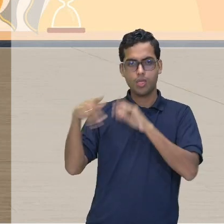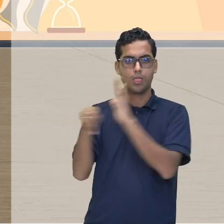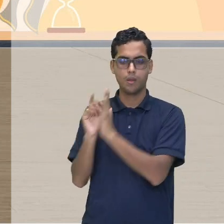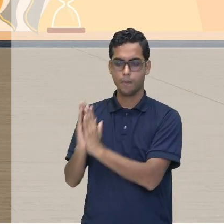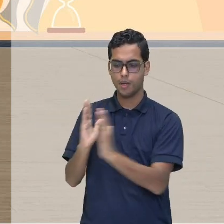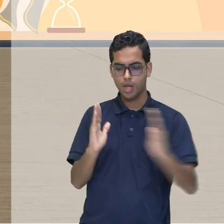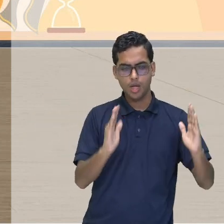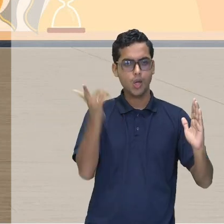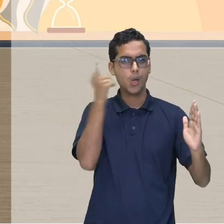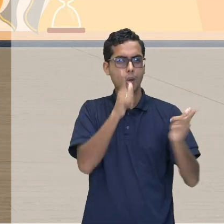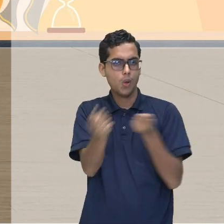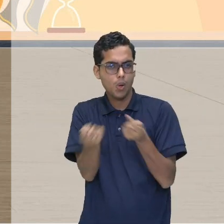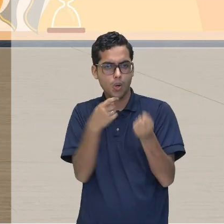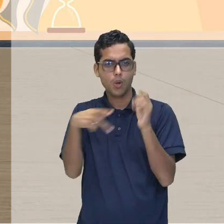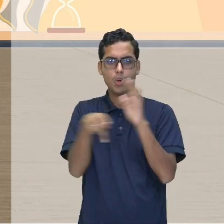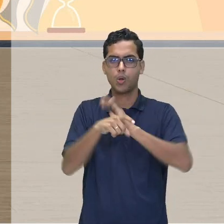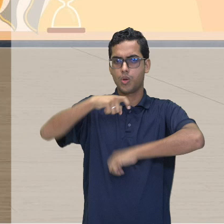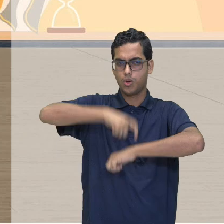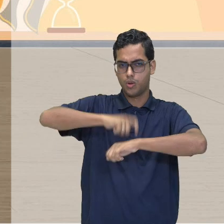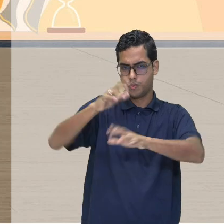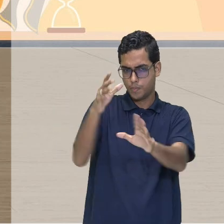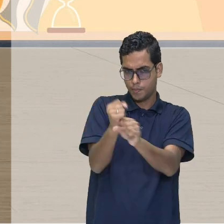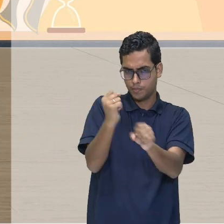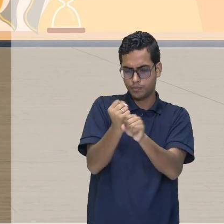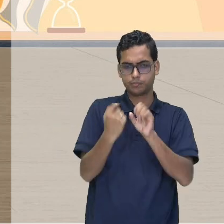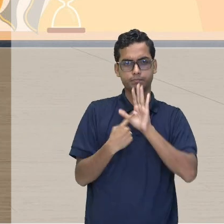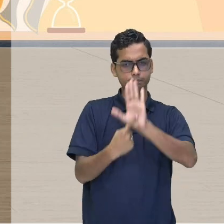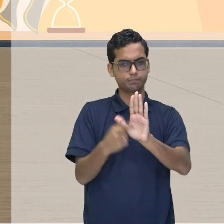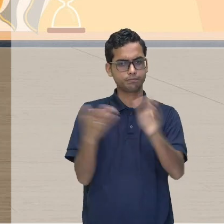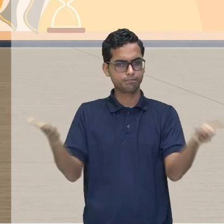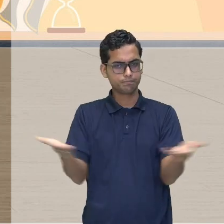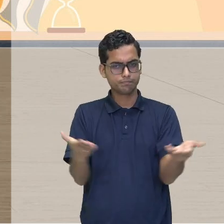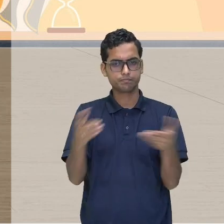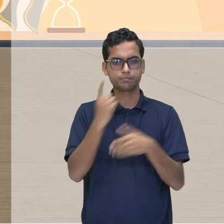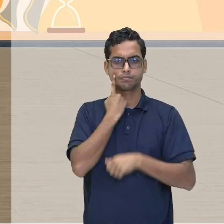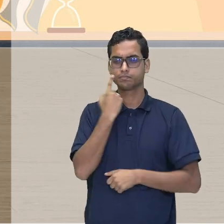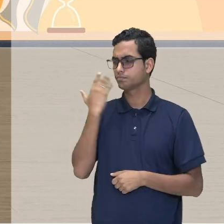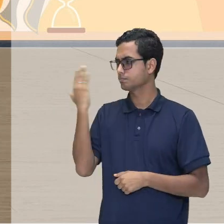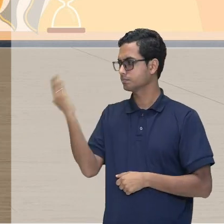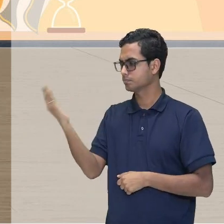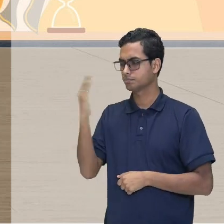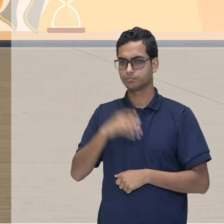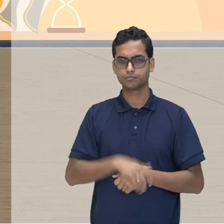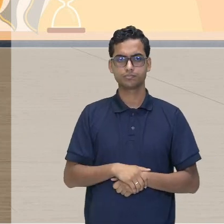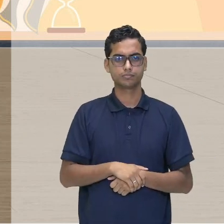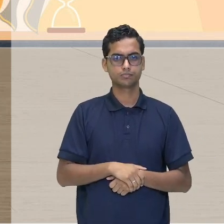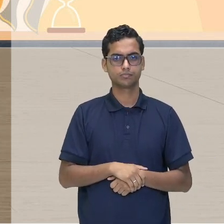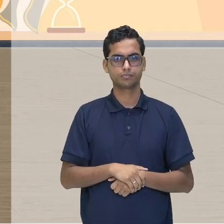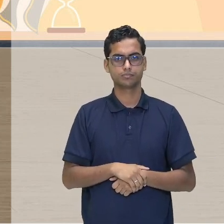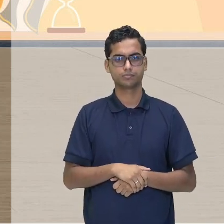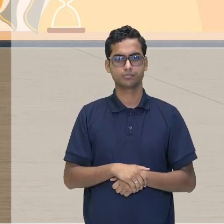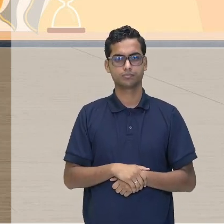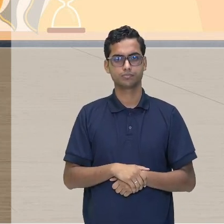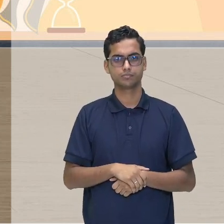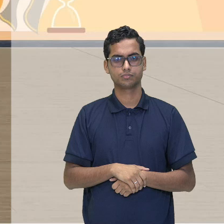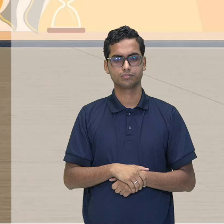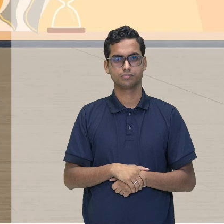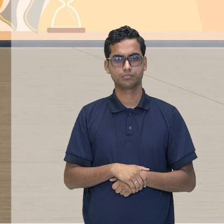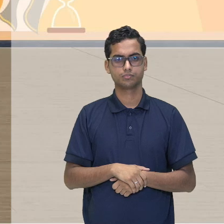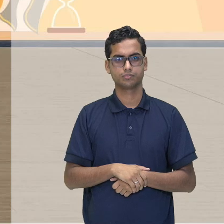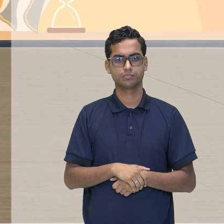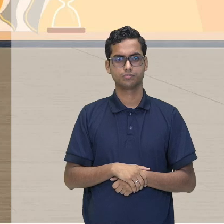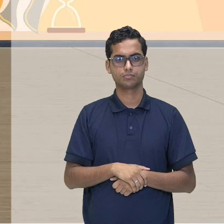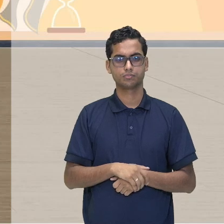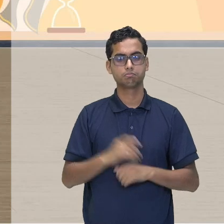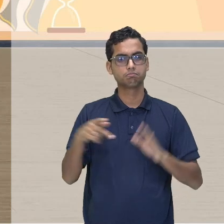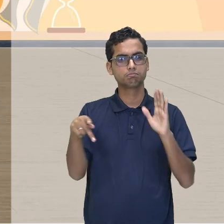esse domínio sobre a contagem do tempo, como nós vamos verificar, por exemplo, aqui no nosso primeiro objeto, nós temos aqui um